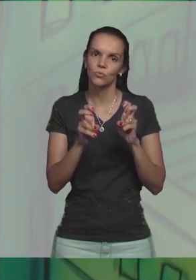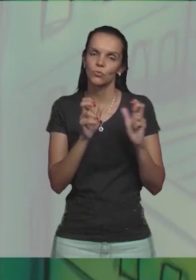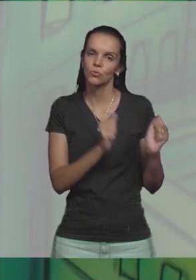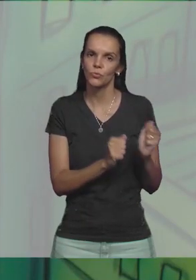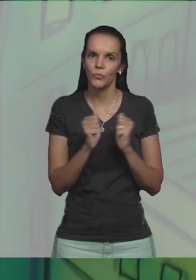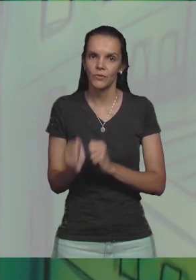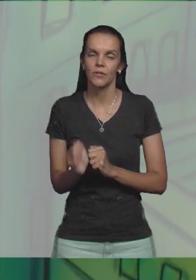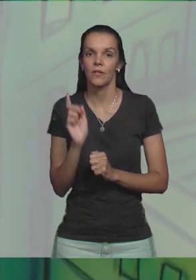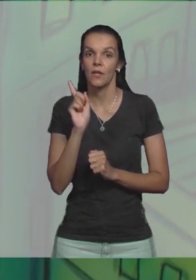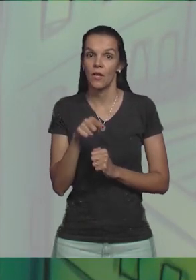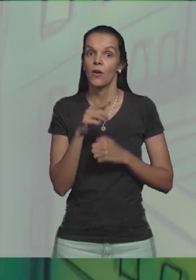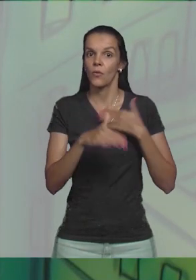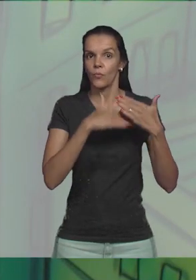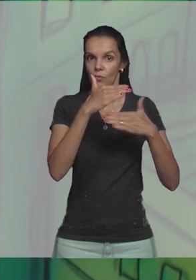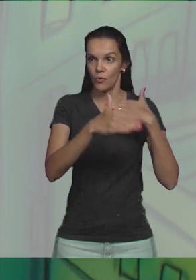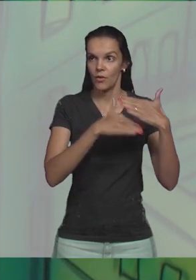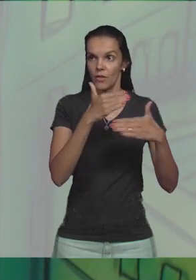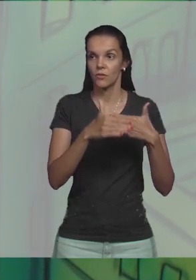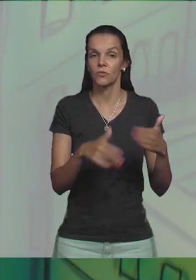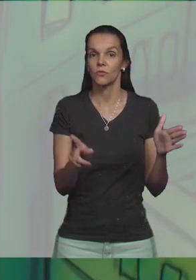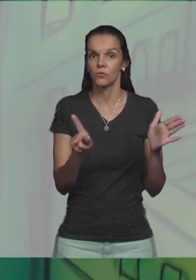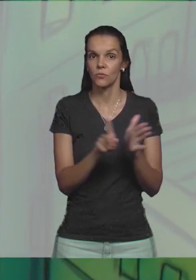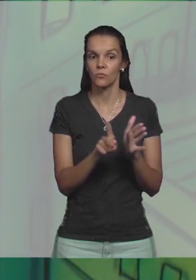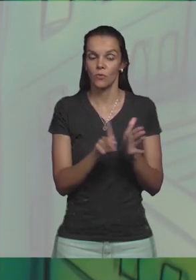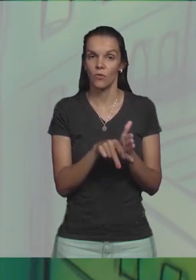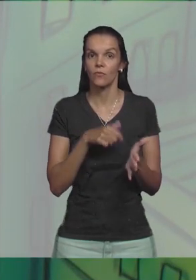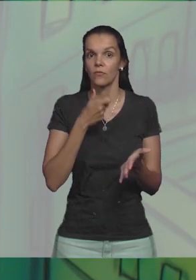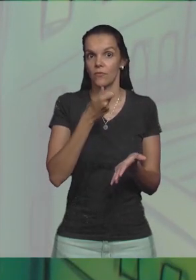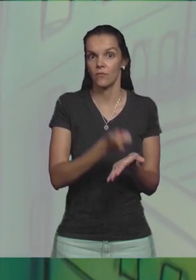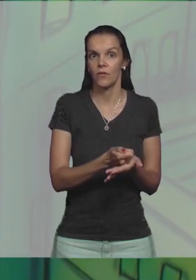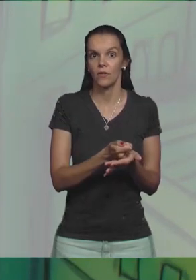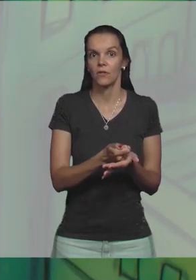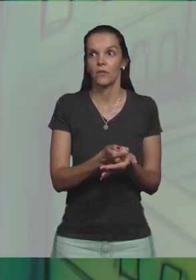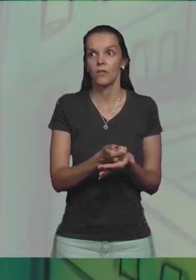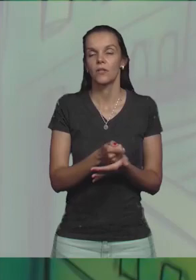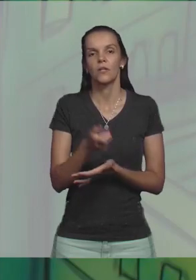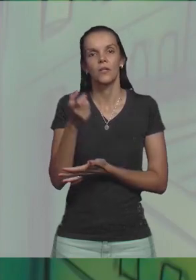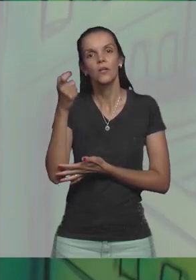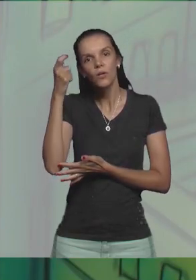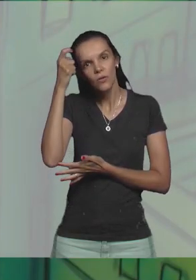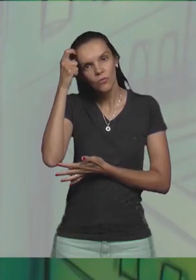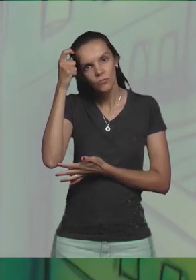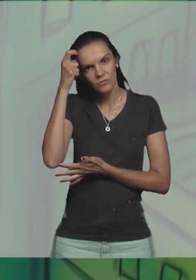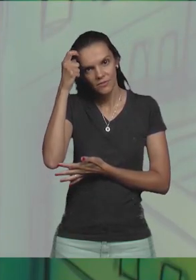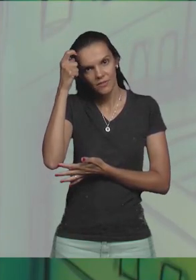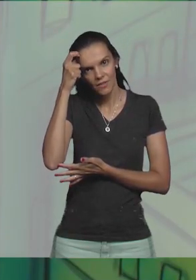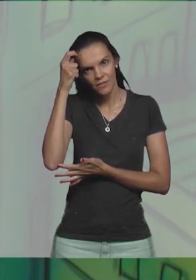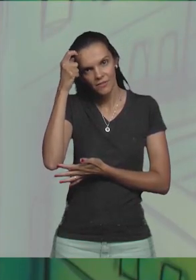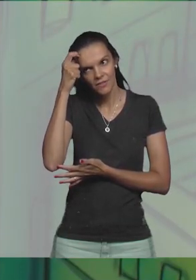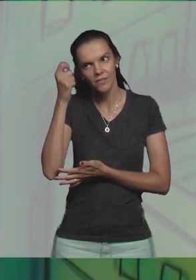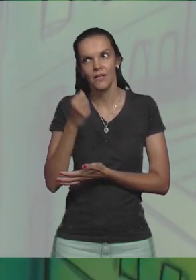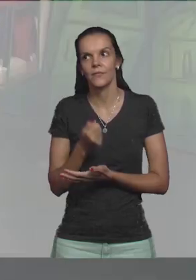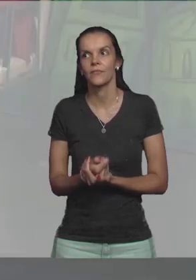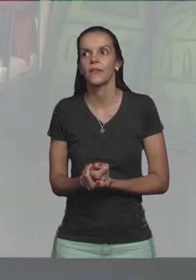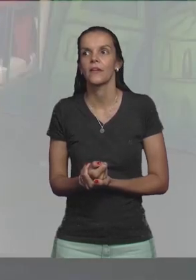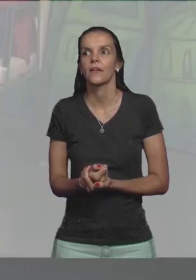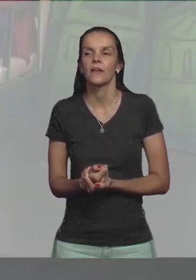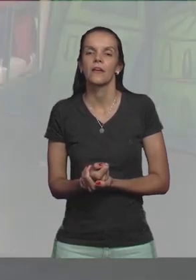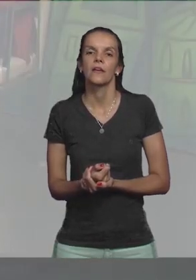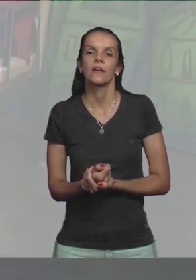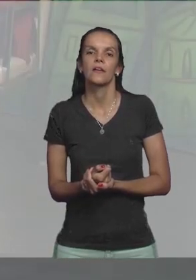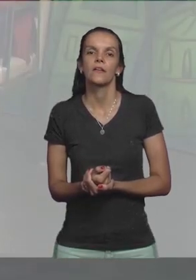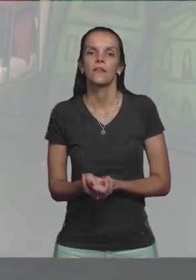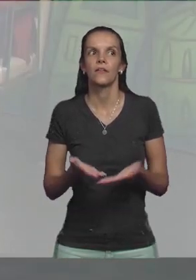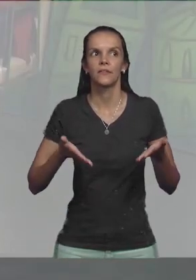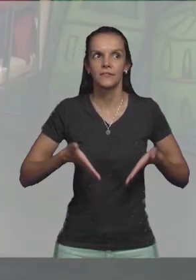de poder, é um processo de autoafirmação e implica consciência e descolonização. Parodiando ali a Simone de Beauvoir, então, não